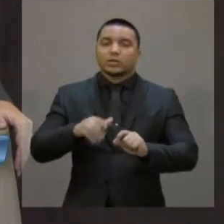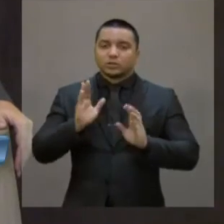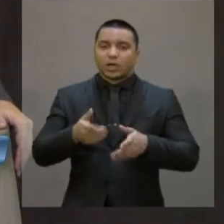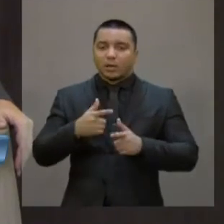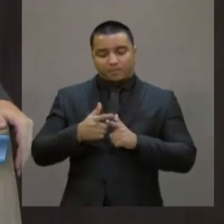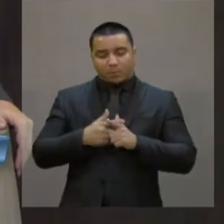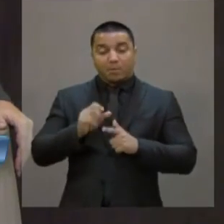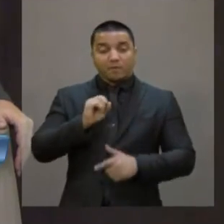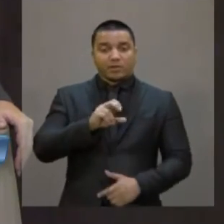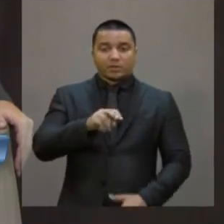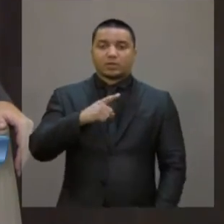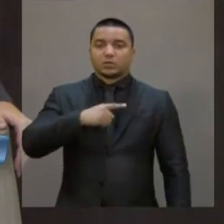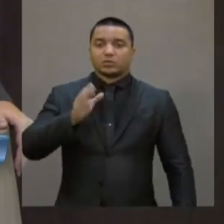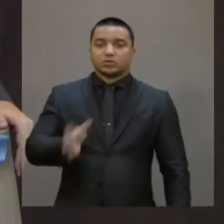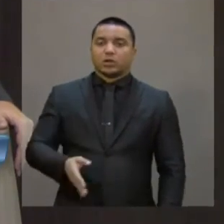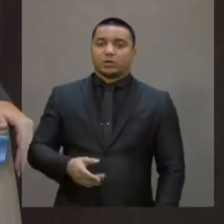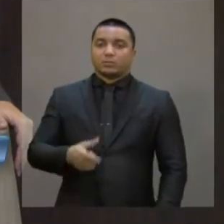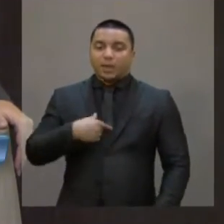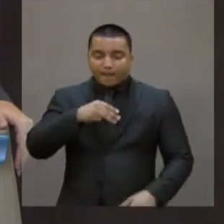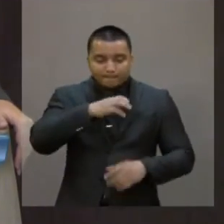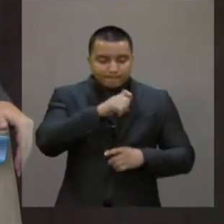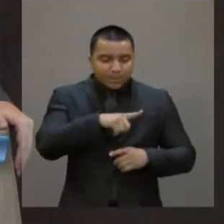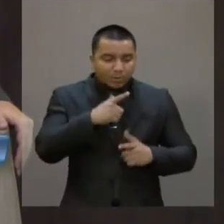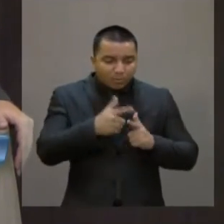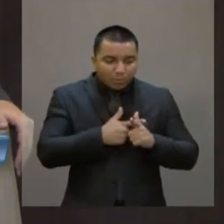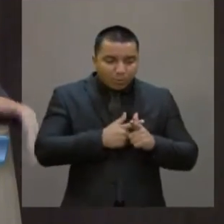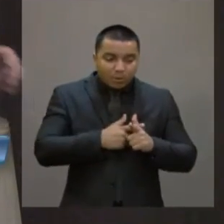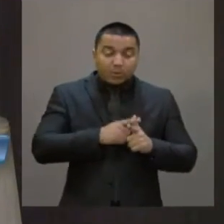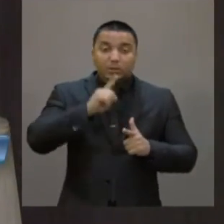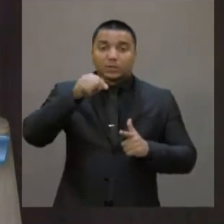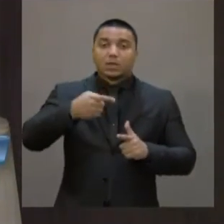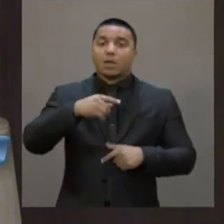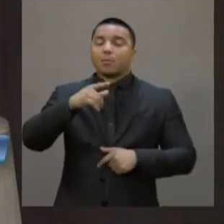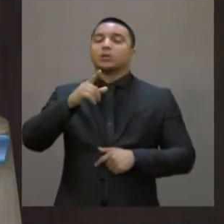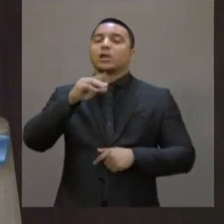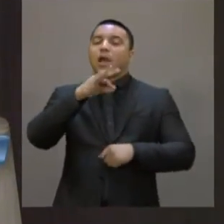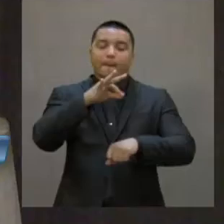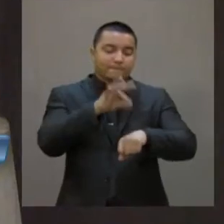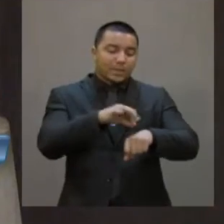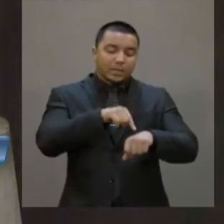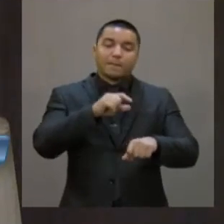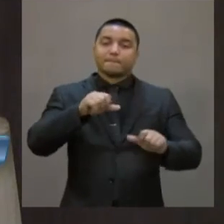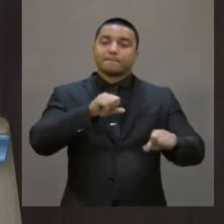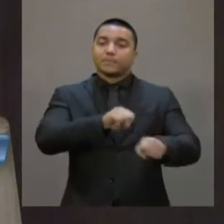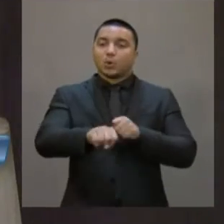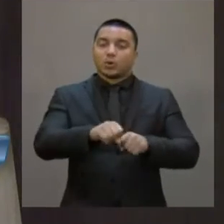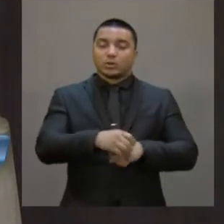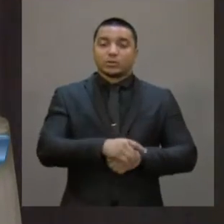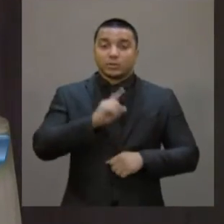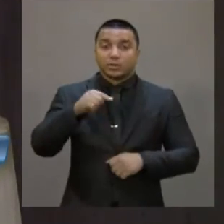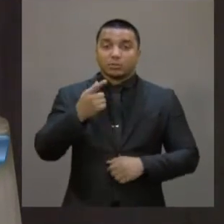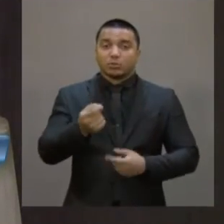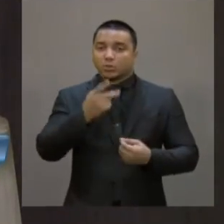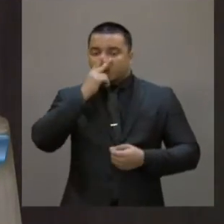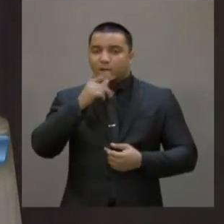Ou seja, contamina-se o mel e depois mata-se a abelha, e isso acaba matando o conjunto